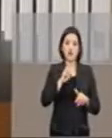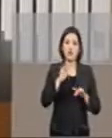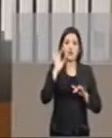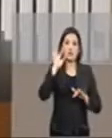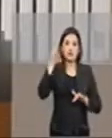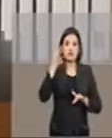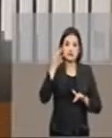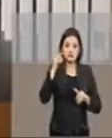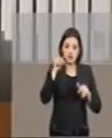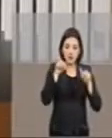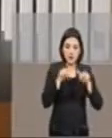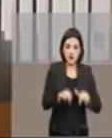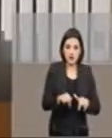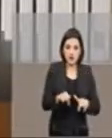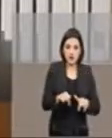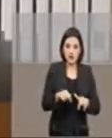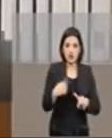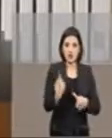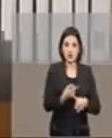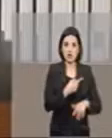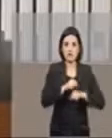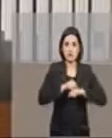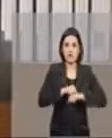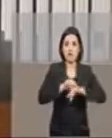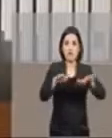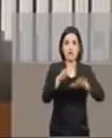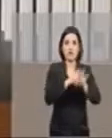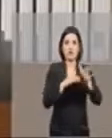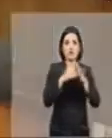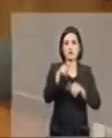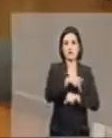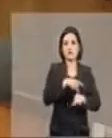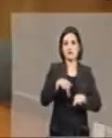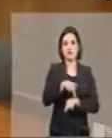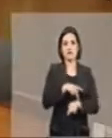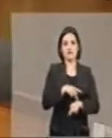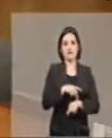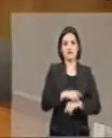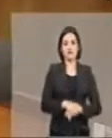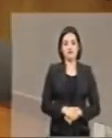nação. É por isso que eu acho importante deixar claro isso.